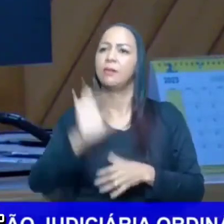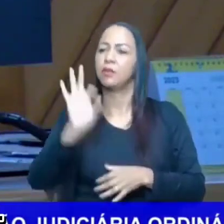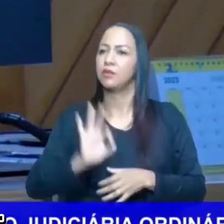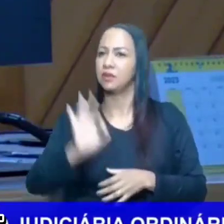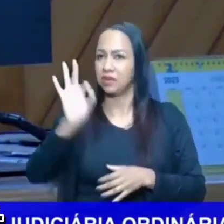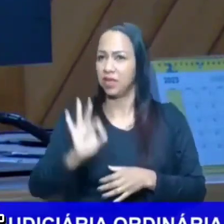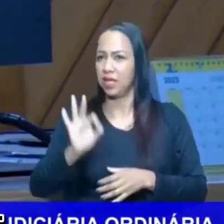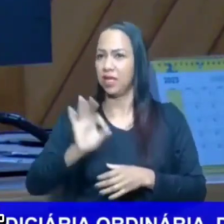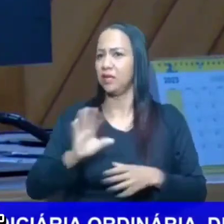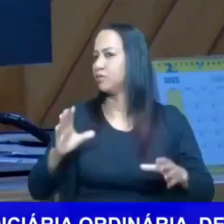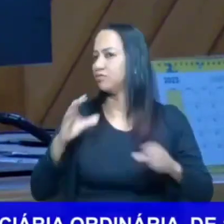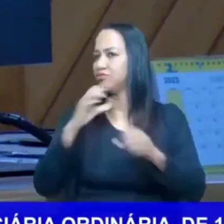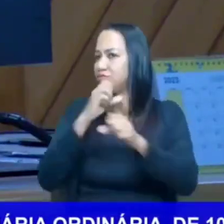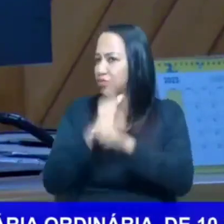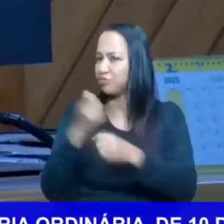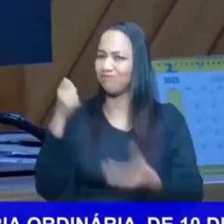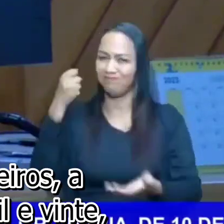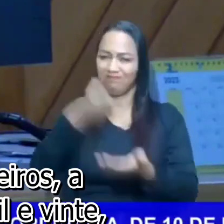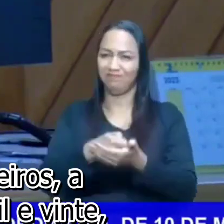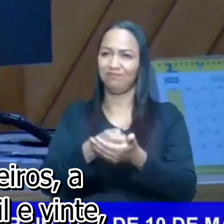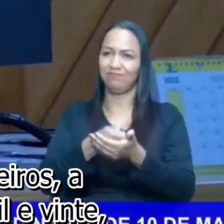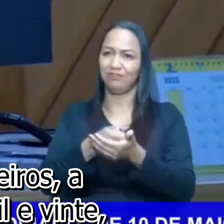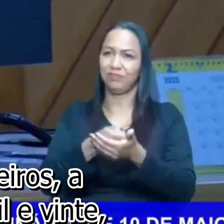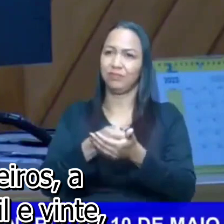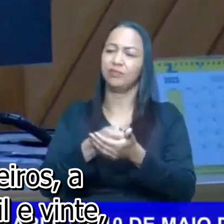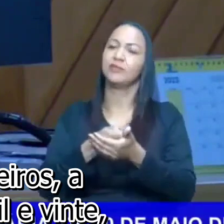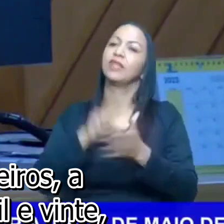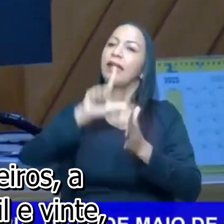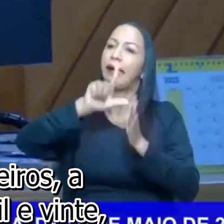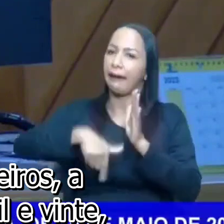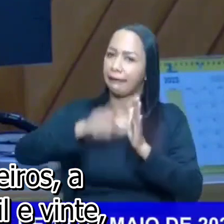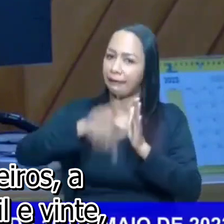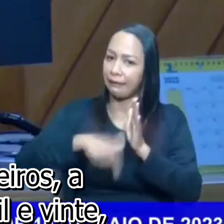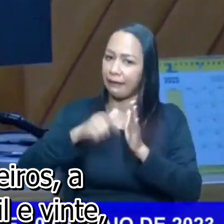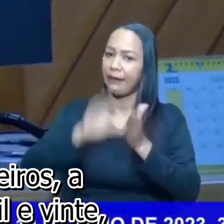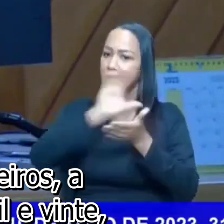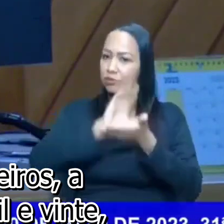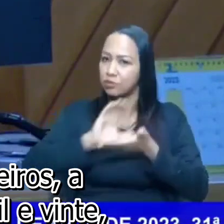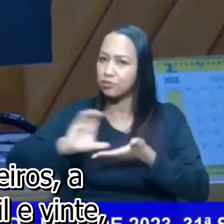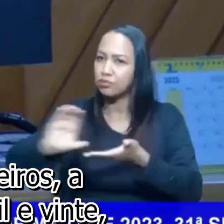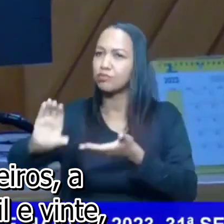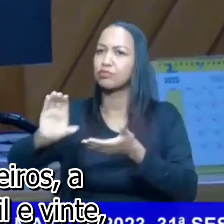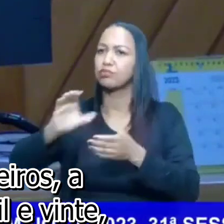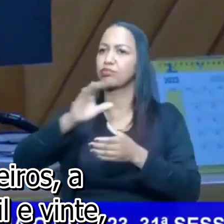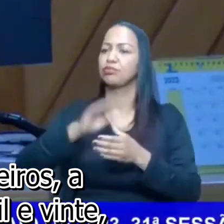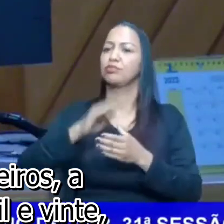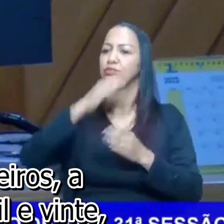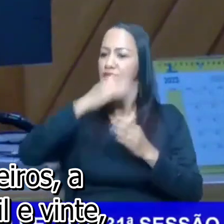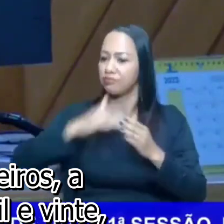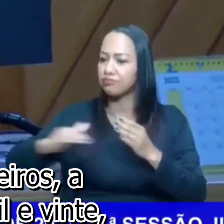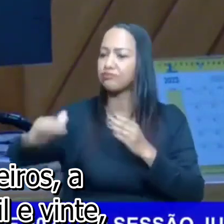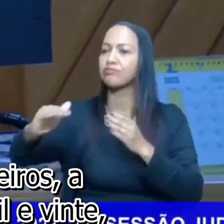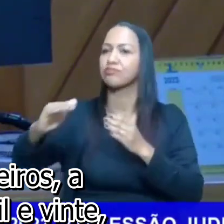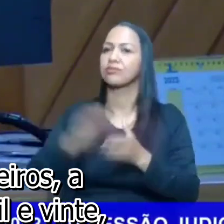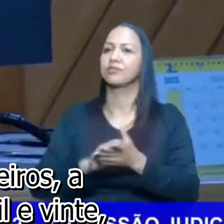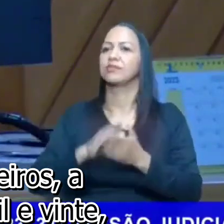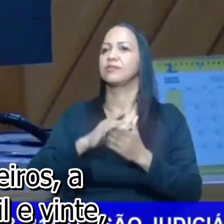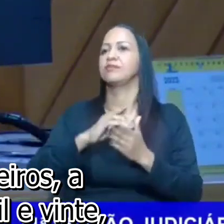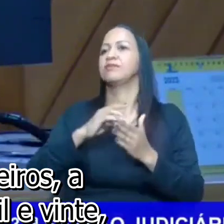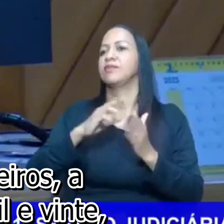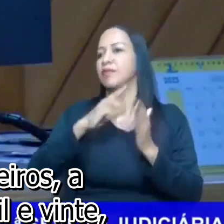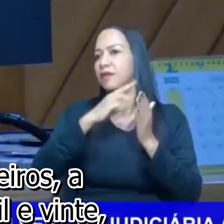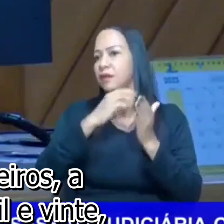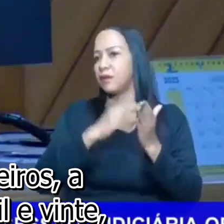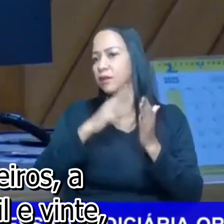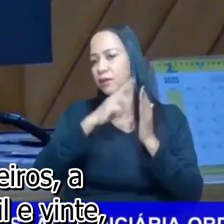22,93% do total de despesas. Sobre o atraso no envio de relatórios financeiros, a jurisprudência